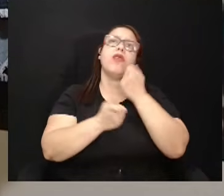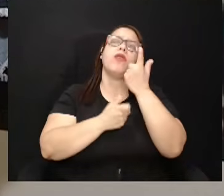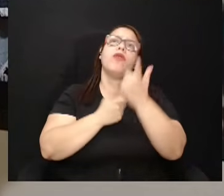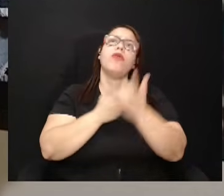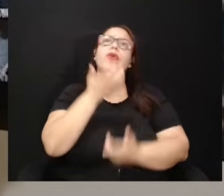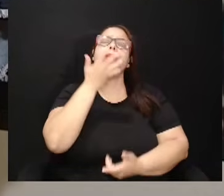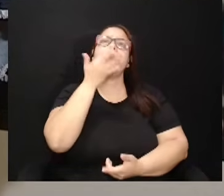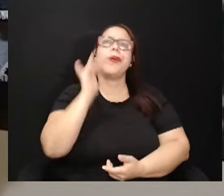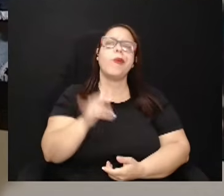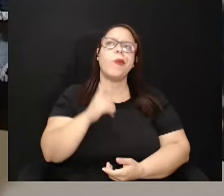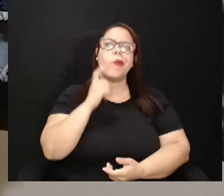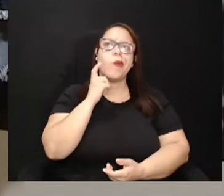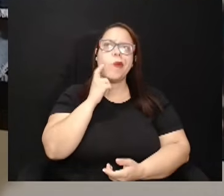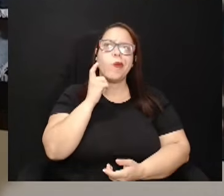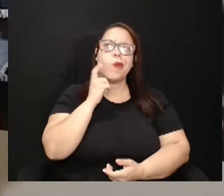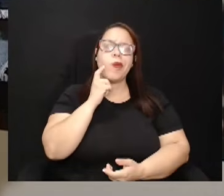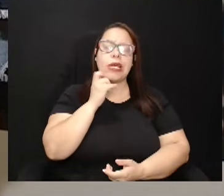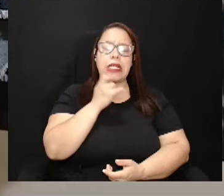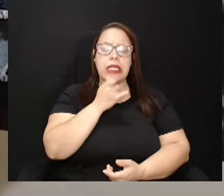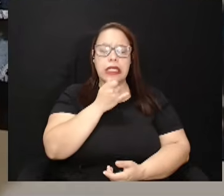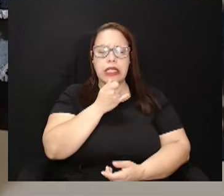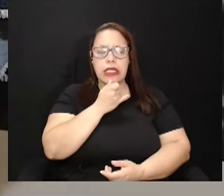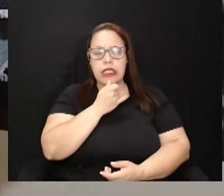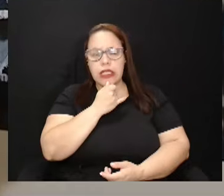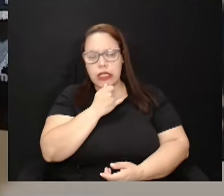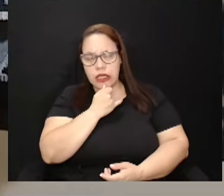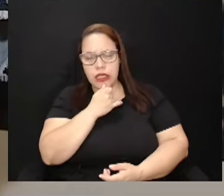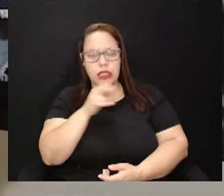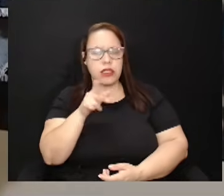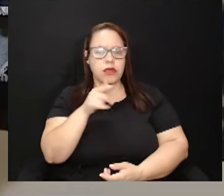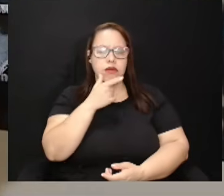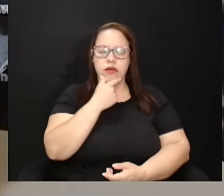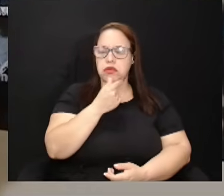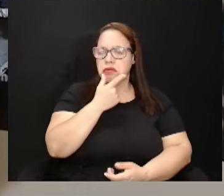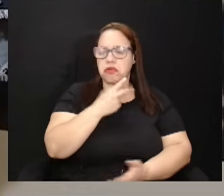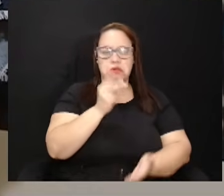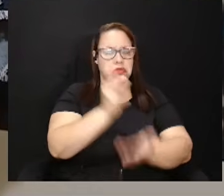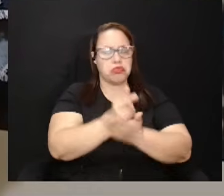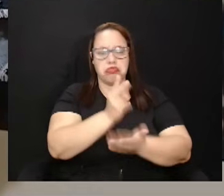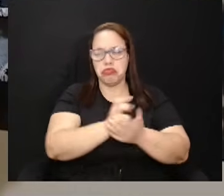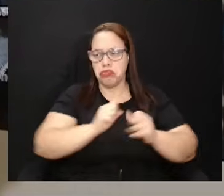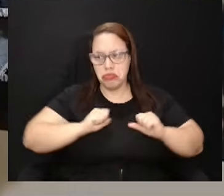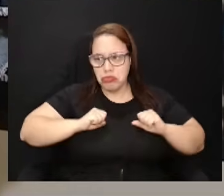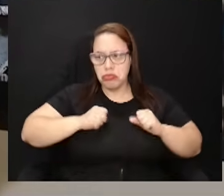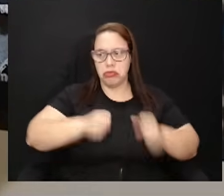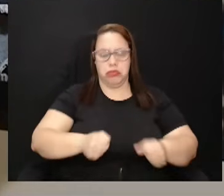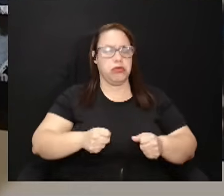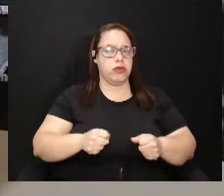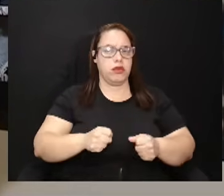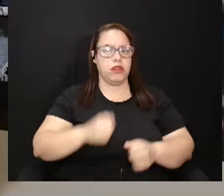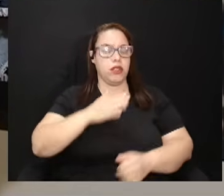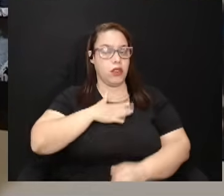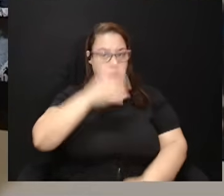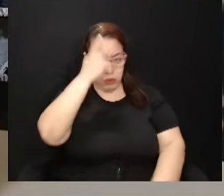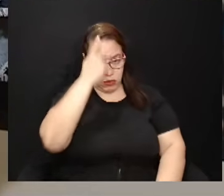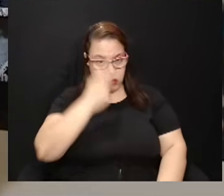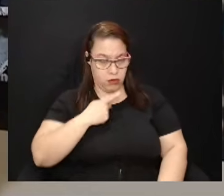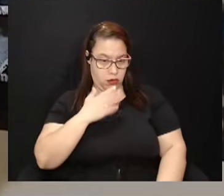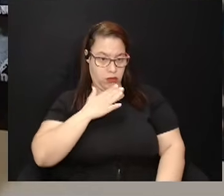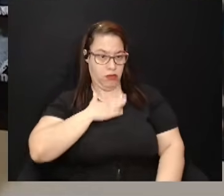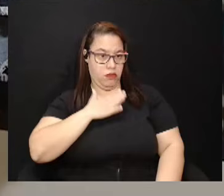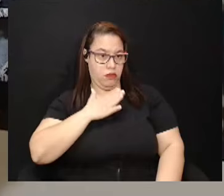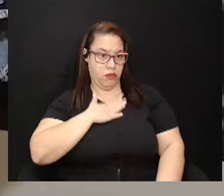Infância triste, meus irmãos sempre dedicados à minha pessoa, ao meu